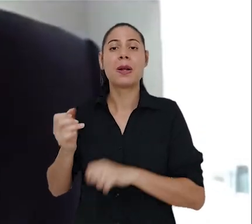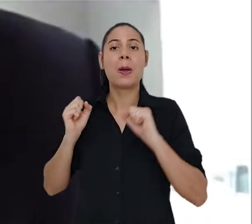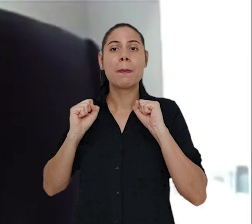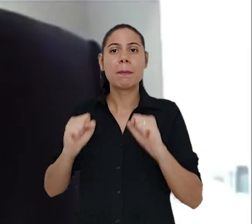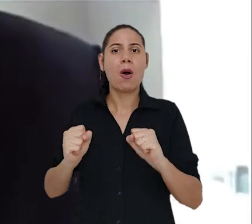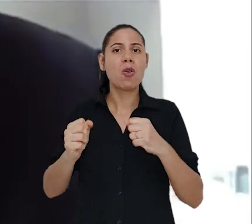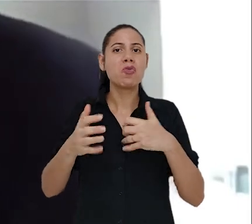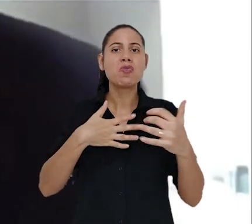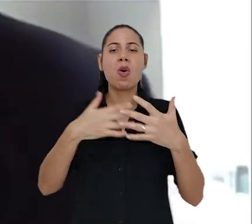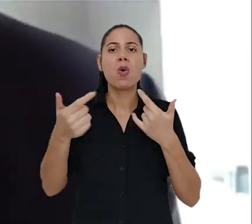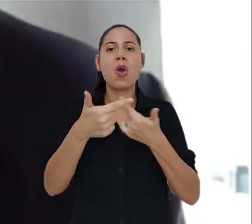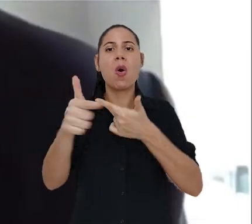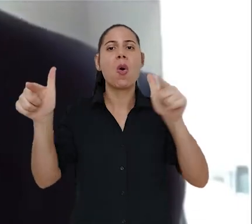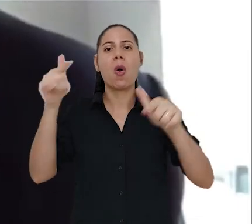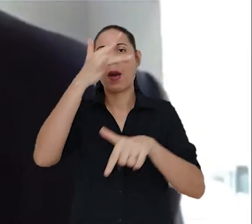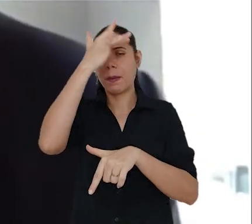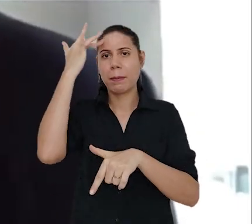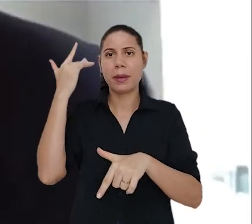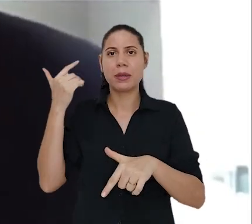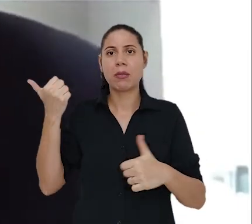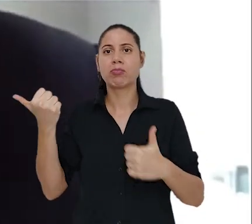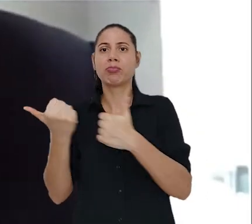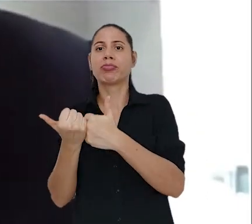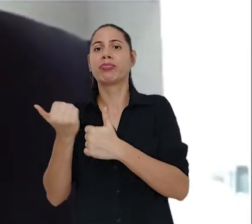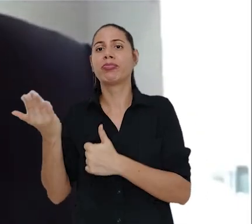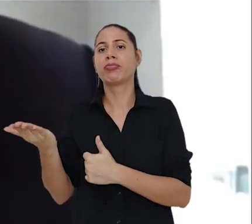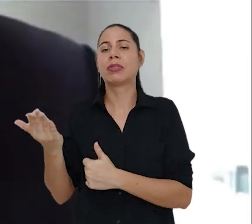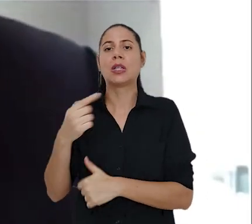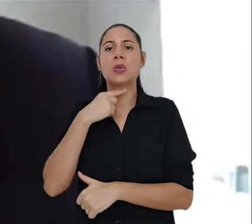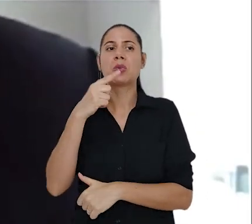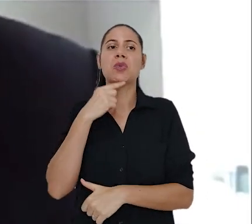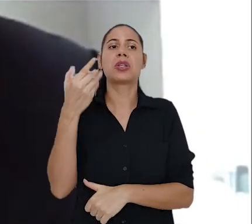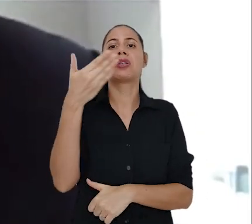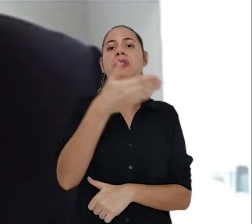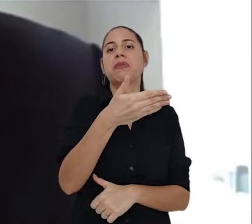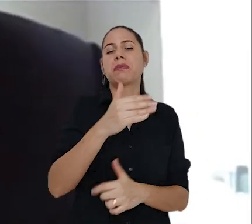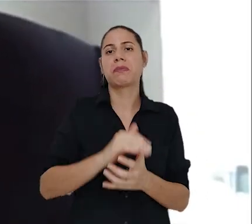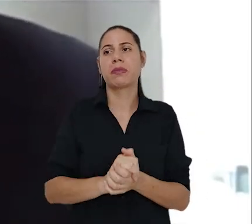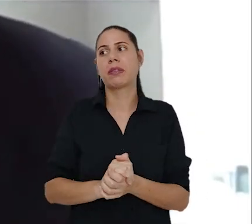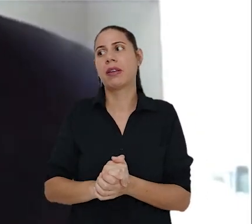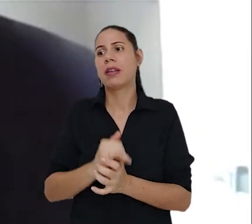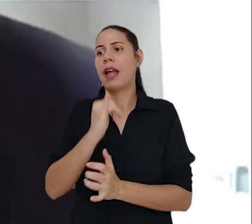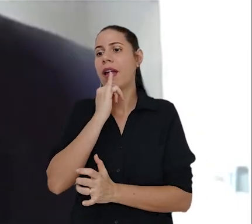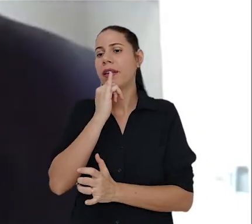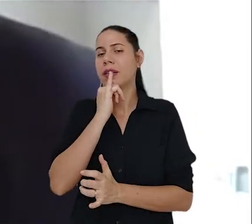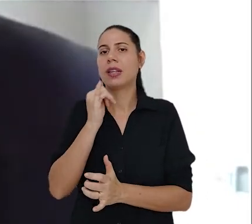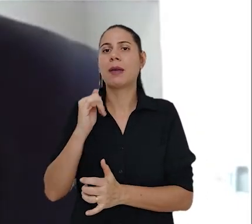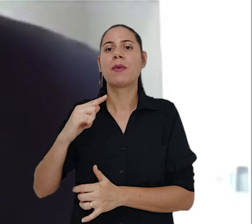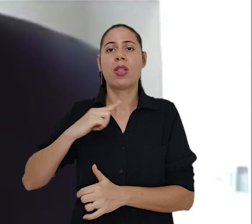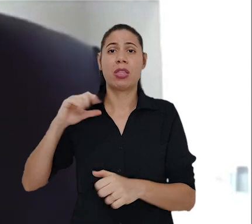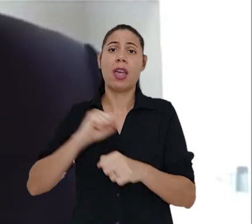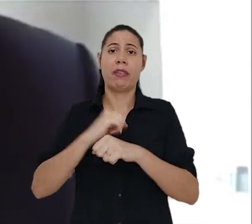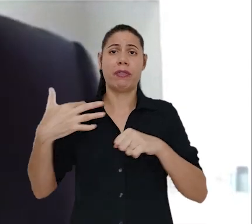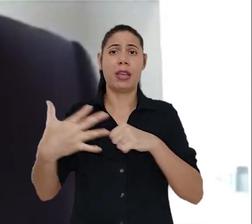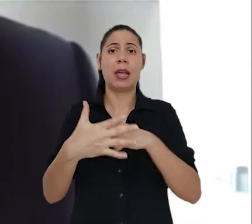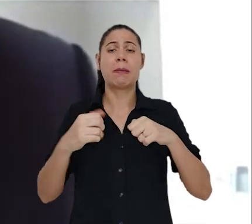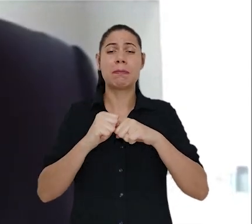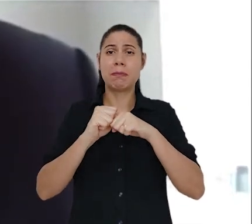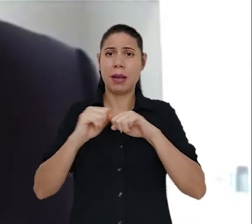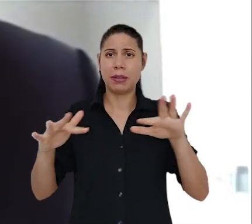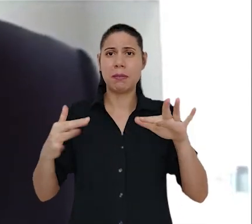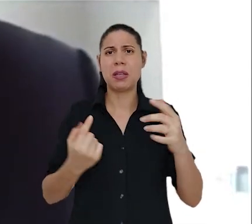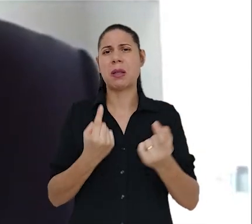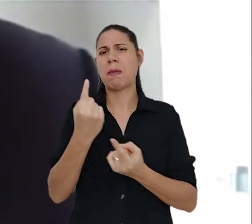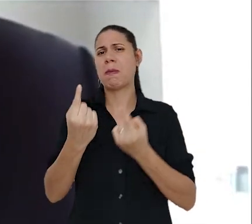ser reproduzidas, qualquer pessoa no lugar daquela pessoa também não conseguiria. Nós tivemos aí a situação da pandemia, onde houve